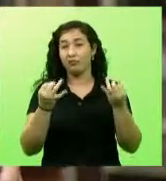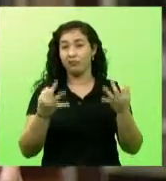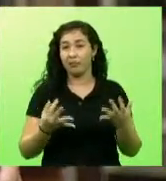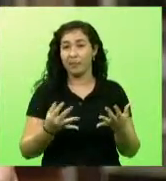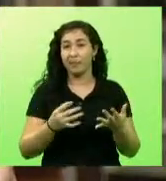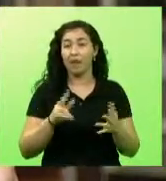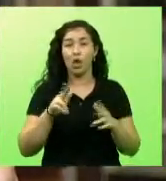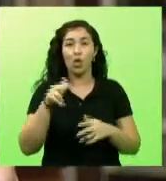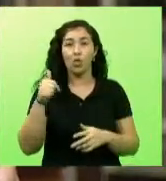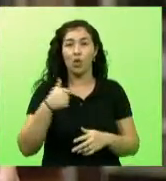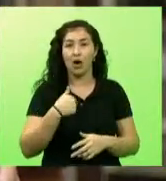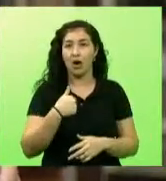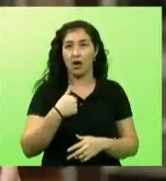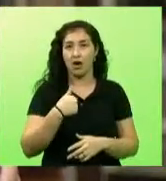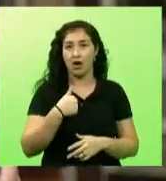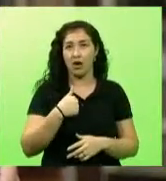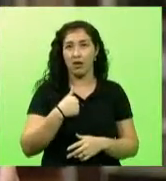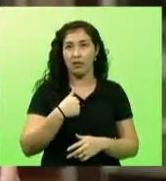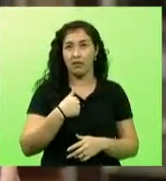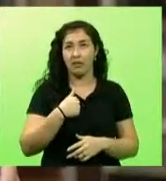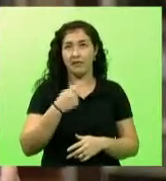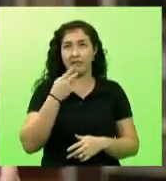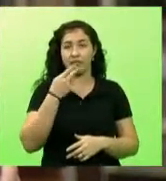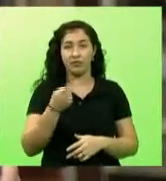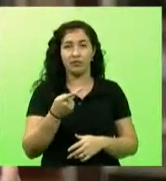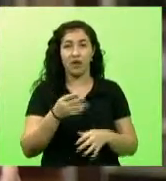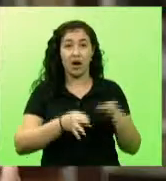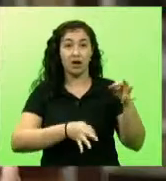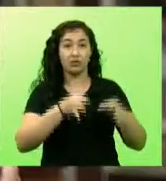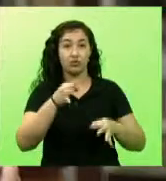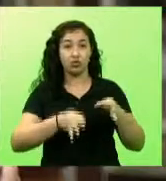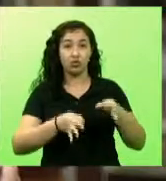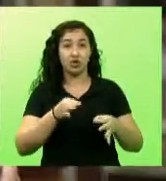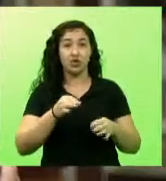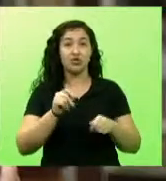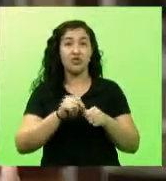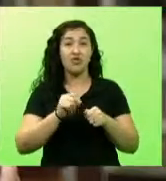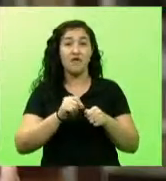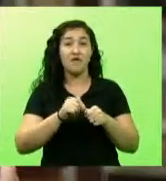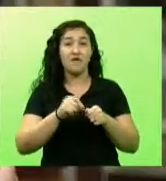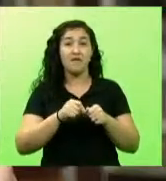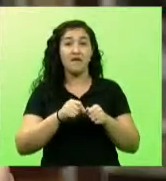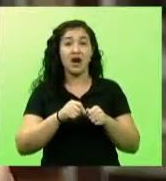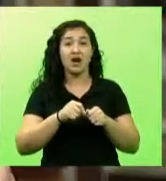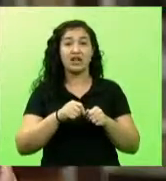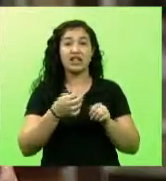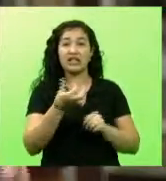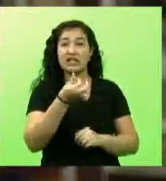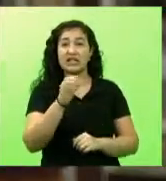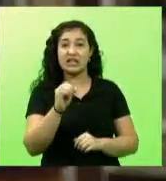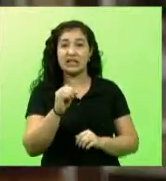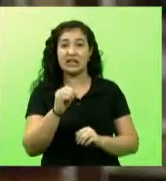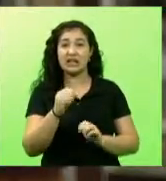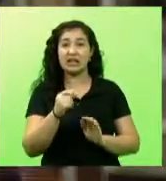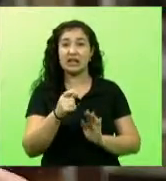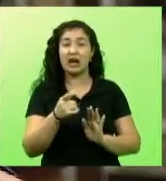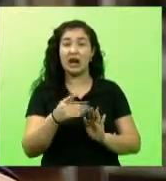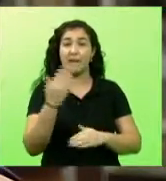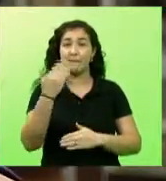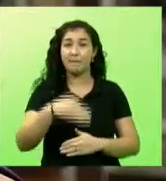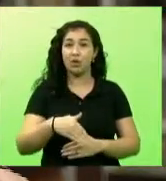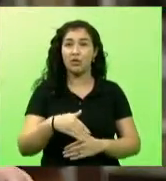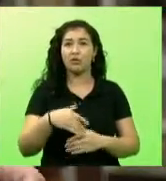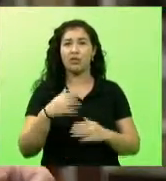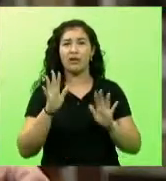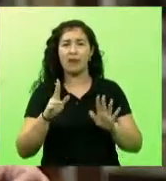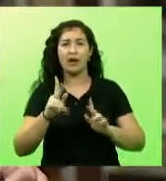jamais vou me ousar a falar para o meu jurídico, faça uma peça aí de 60 laudas aqui, mas como político e para o cidadão que está